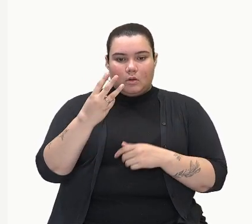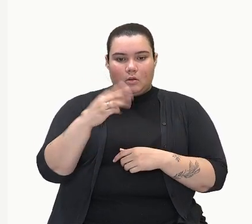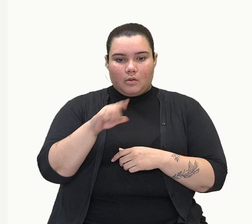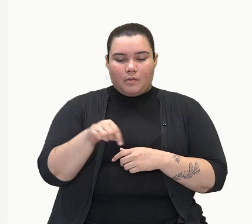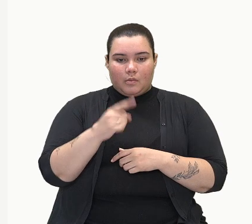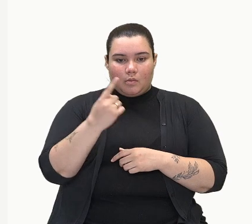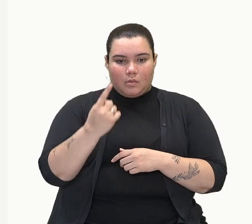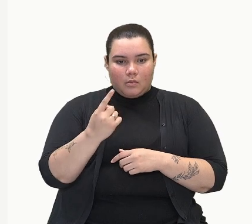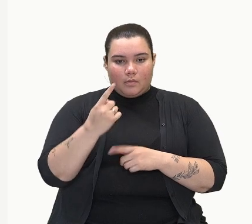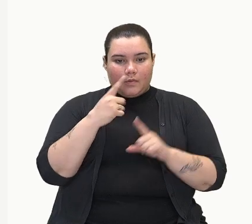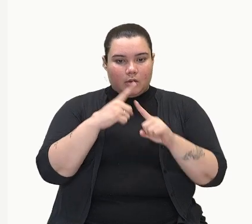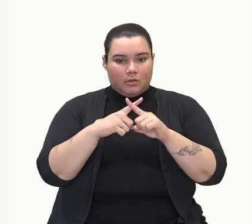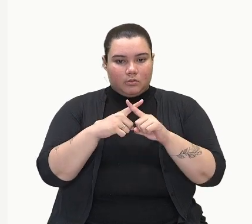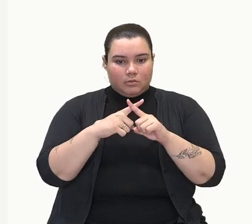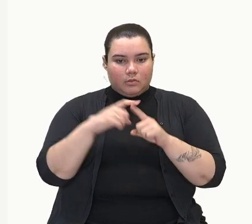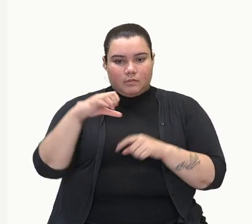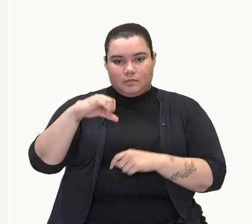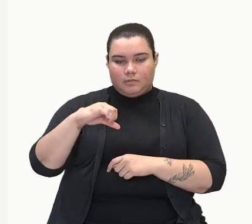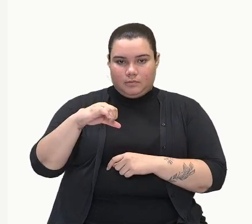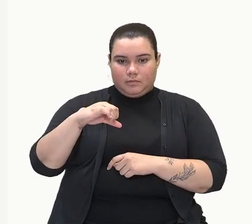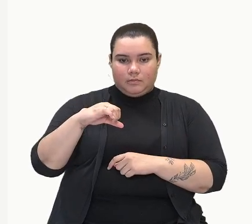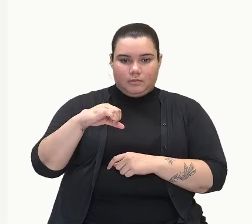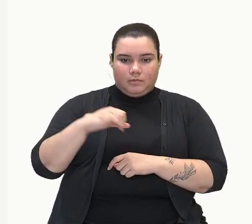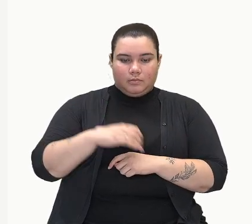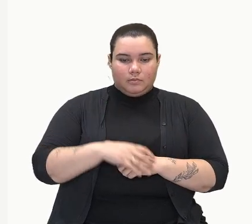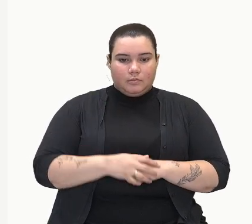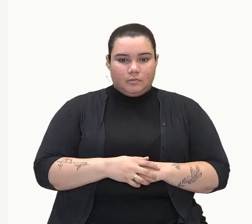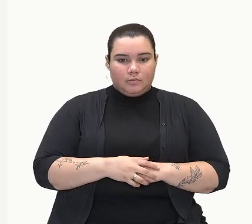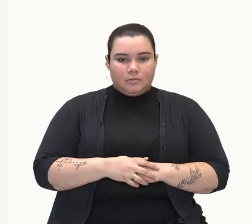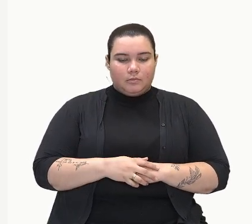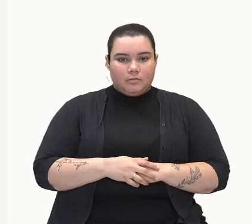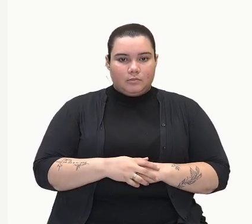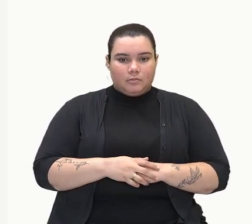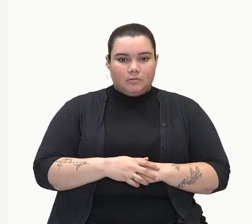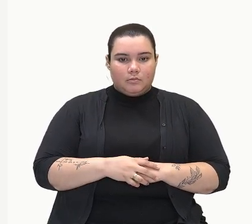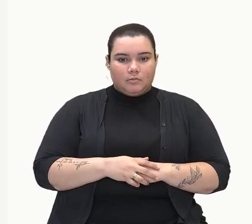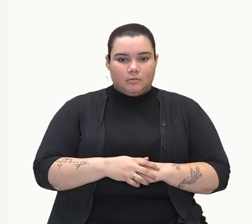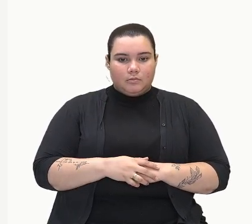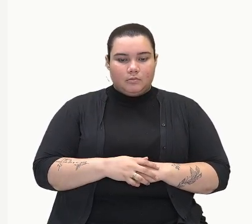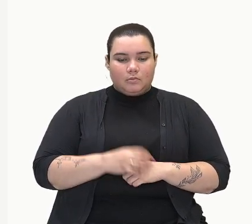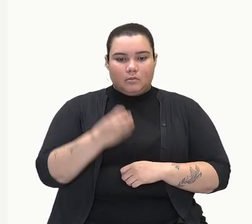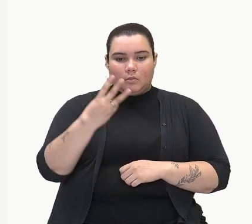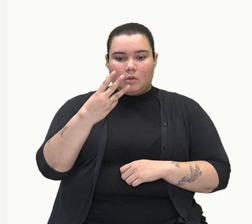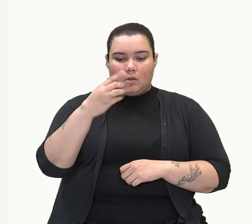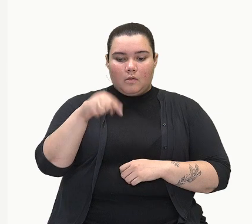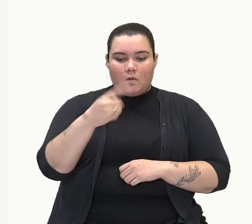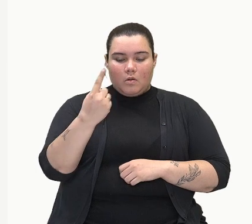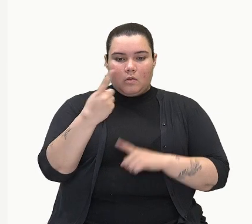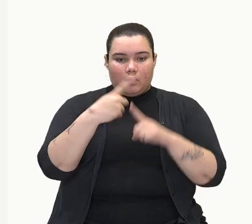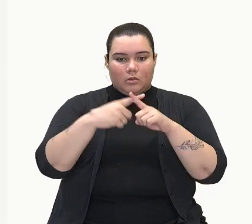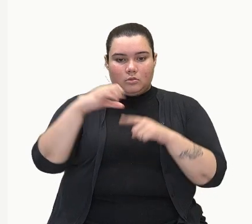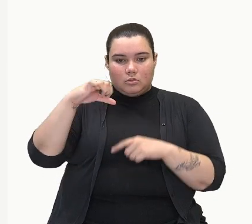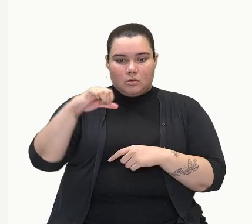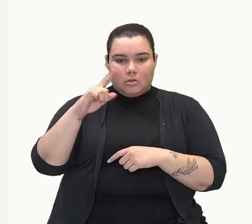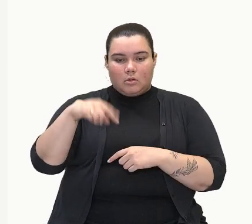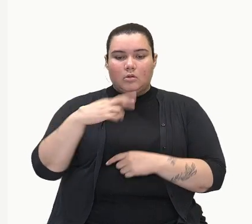3,1 vezes 9, tá? 3,1 vezes 9,